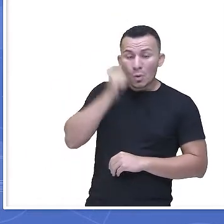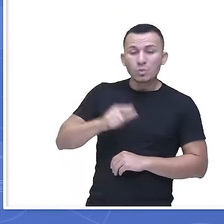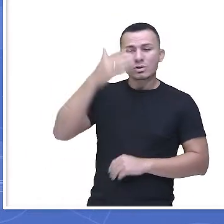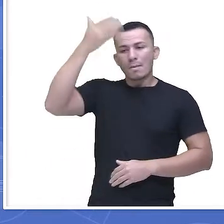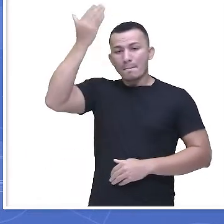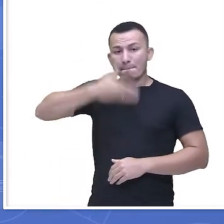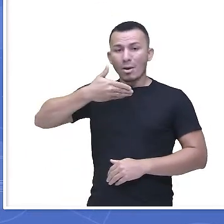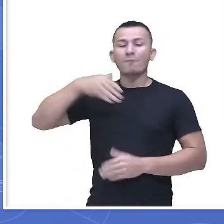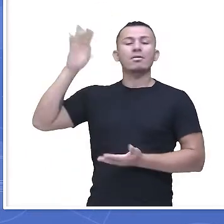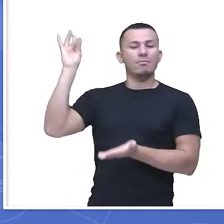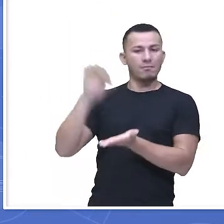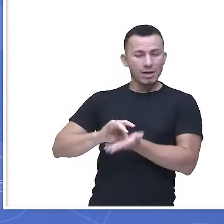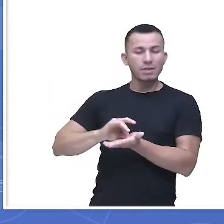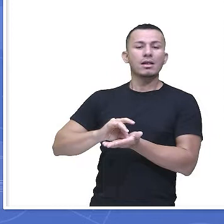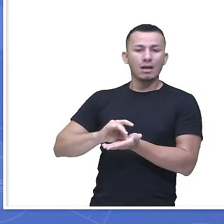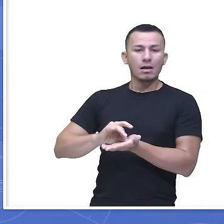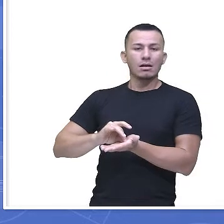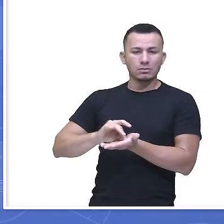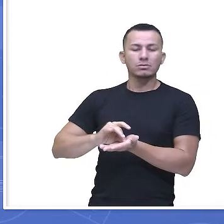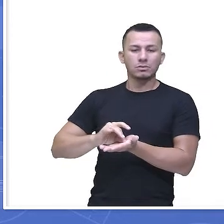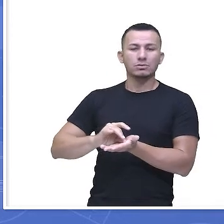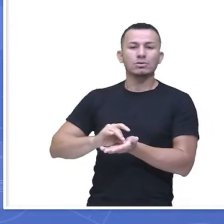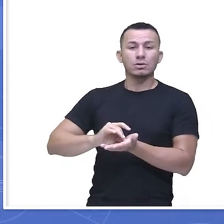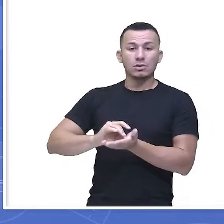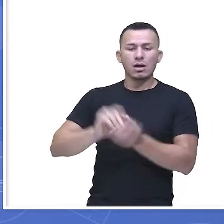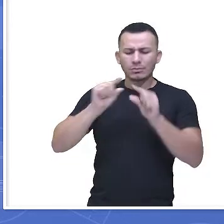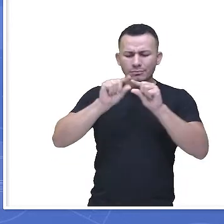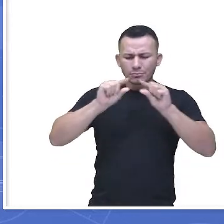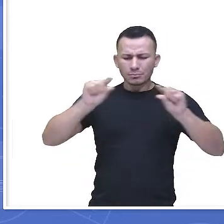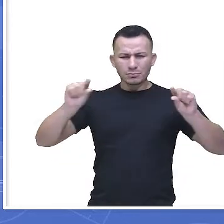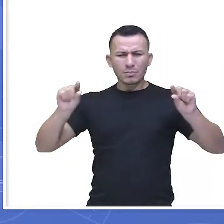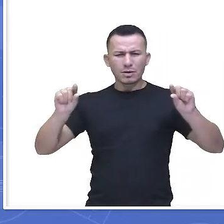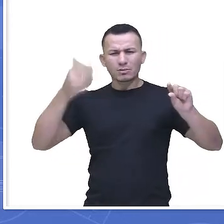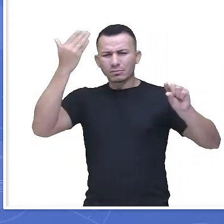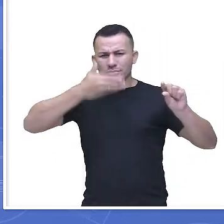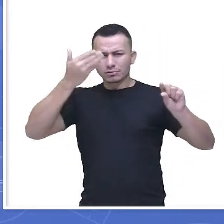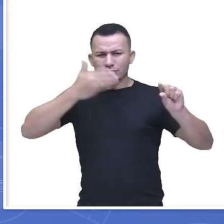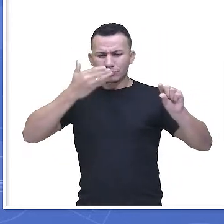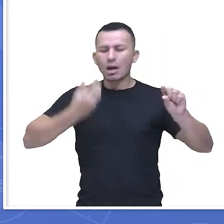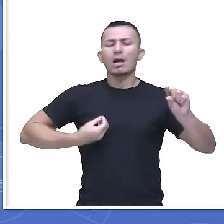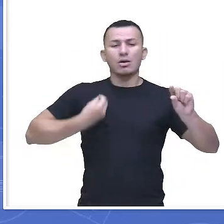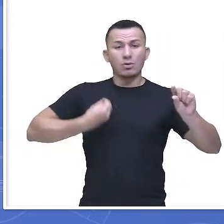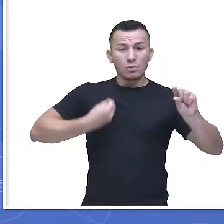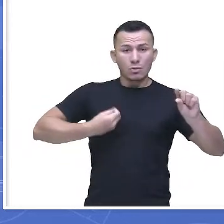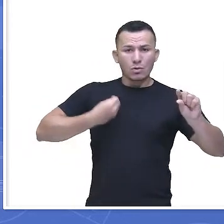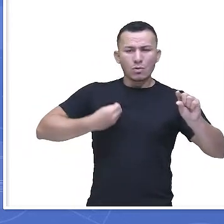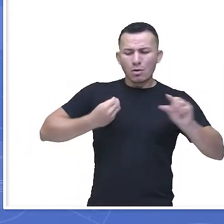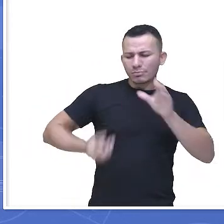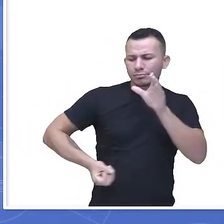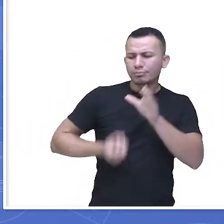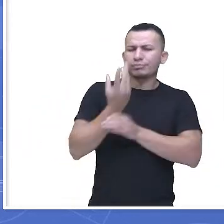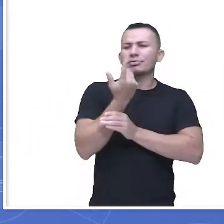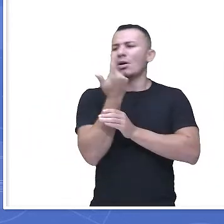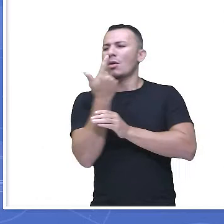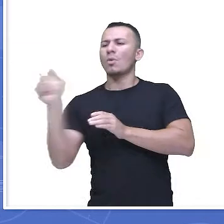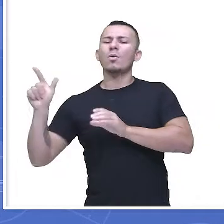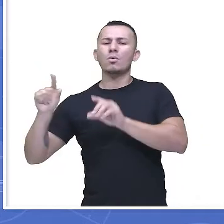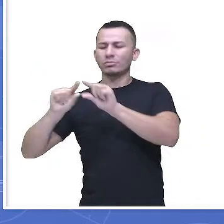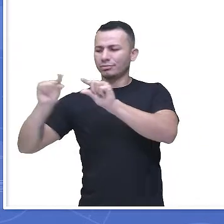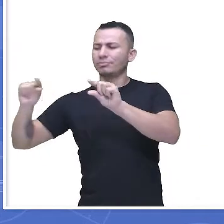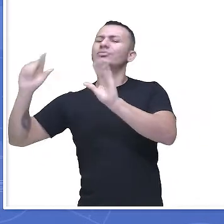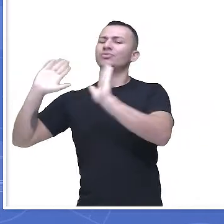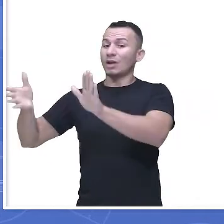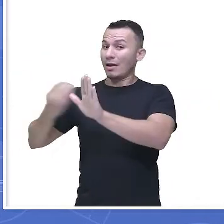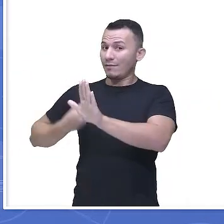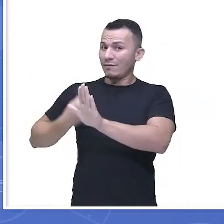comprovar definitivamente que os micro-organismos surgem a partir de outros